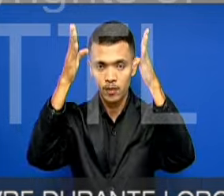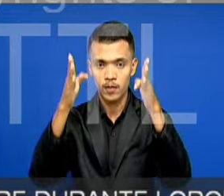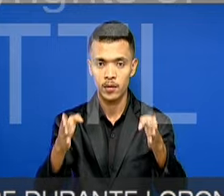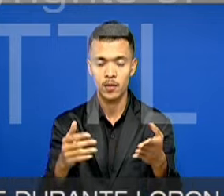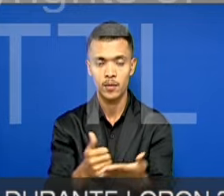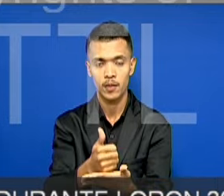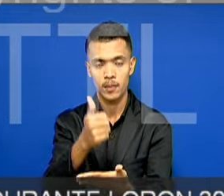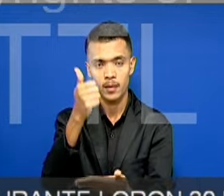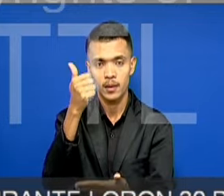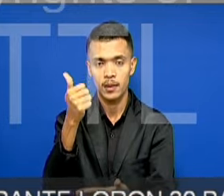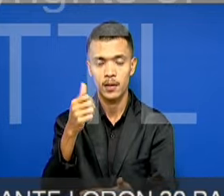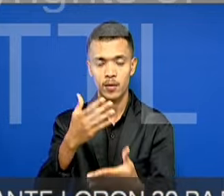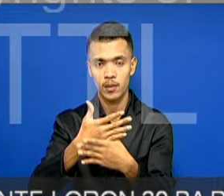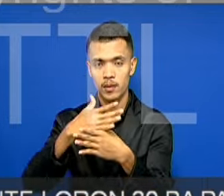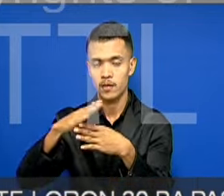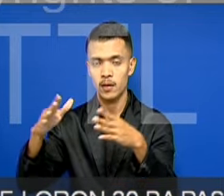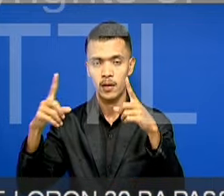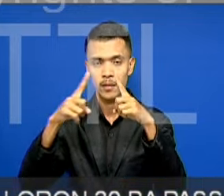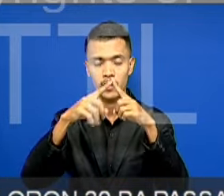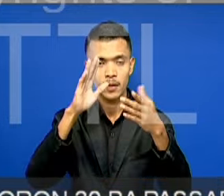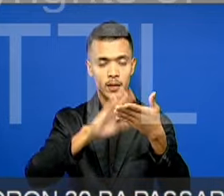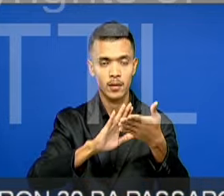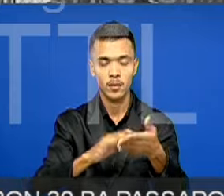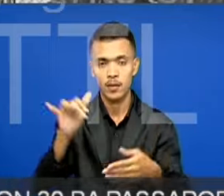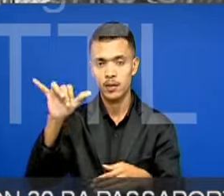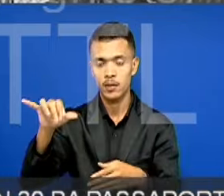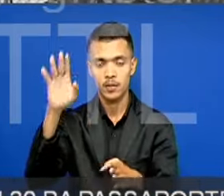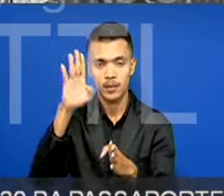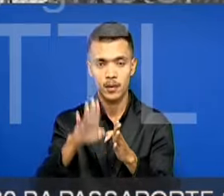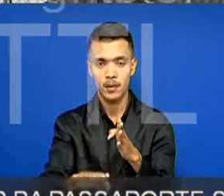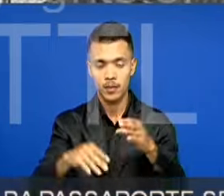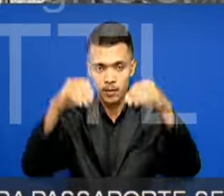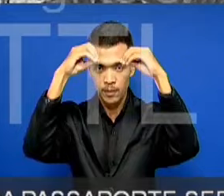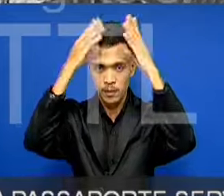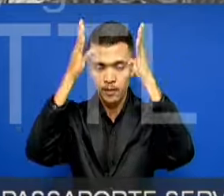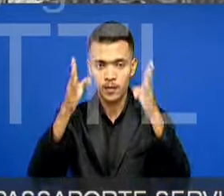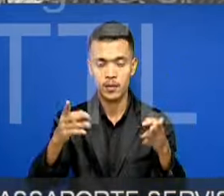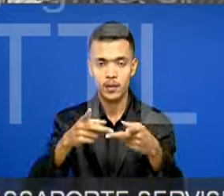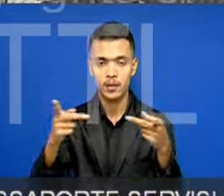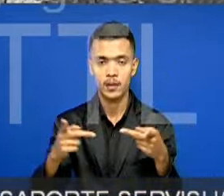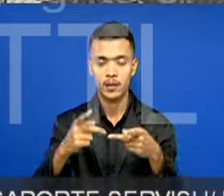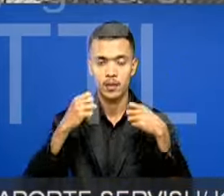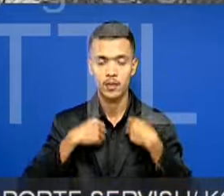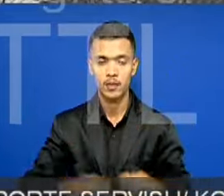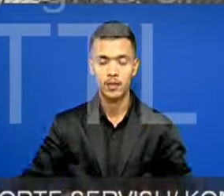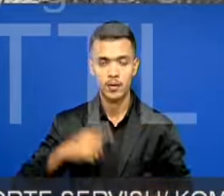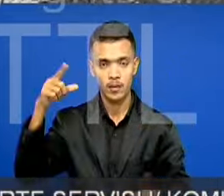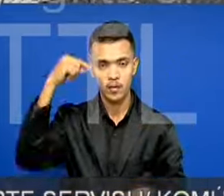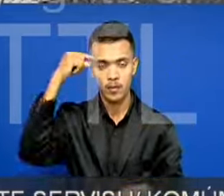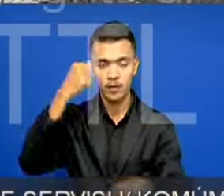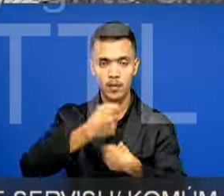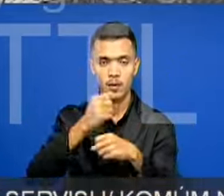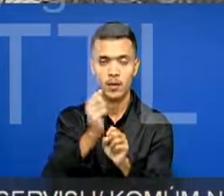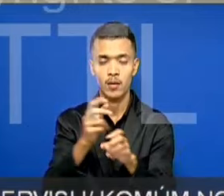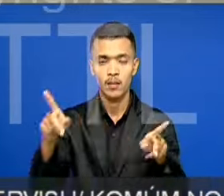Passa, destaca, na, distribui na escola, ser menos professor. E o setor saúde, o governo afeta em halo levantamento de factos e